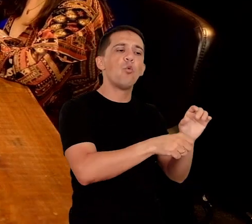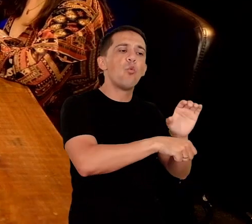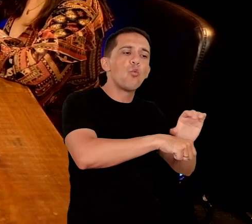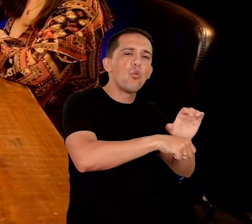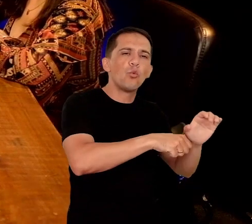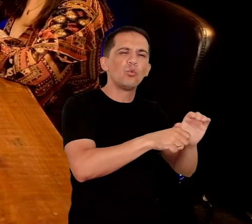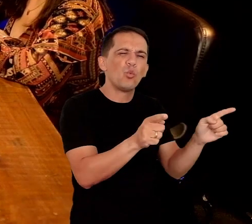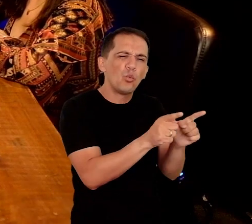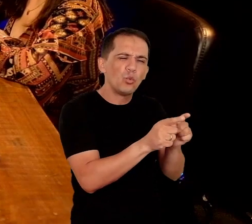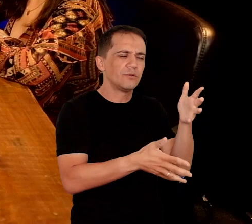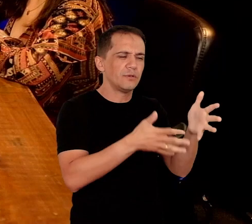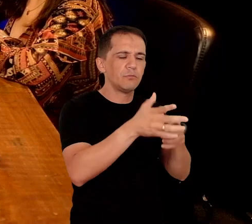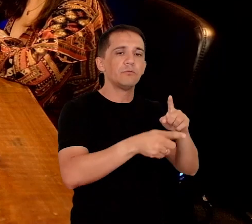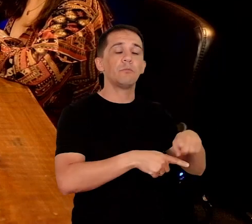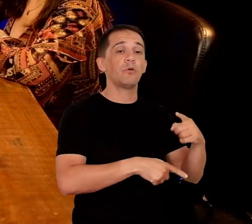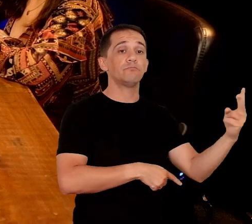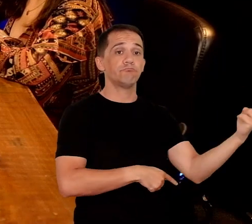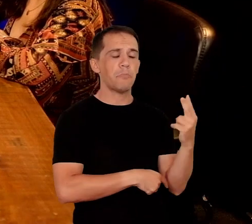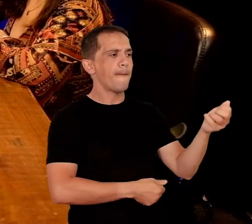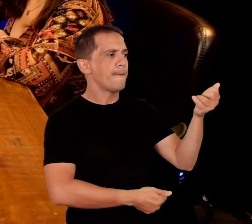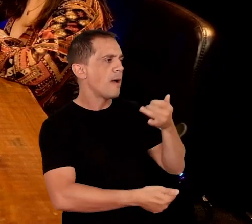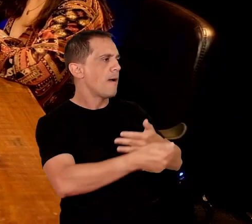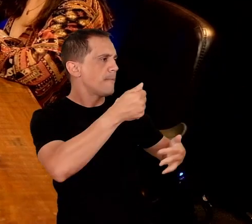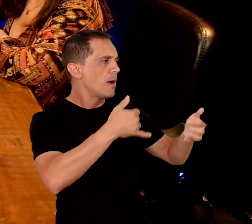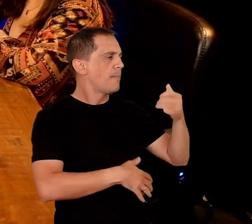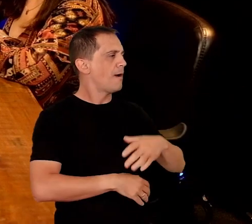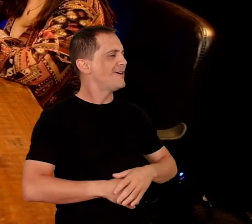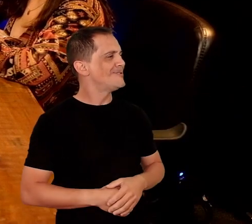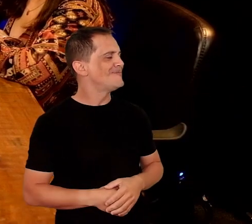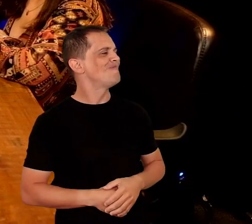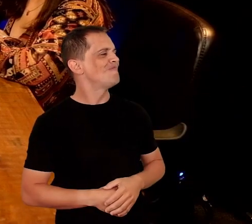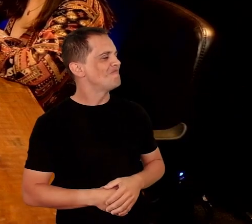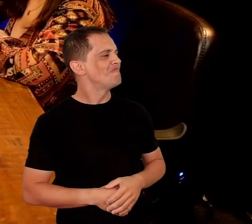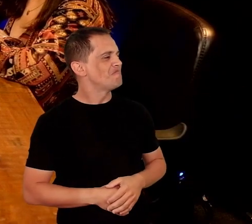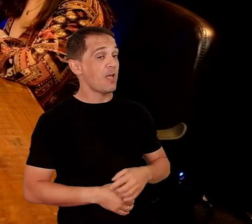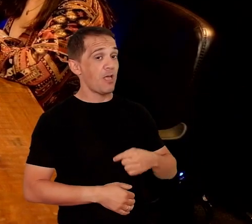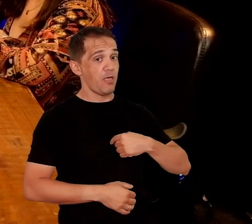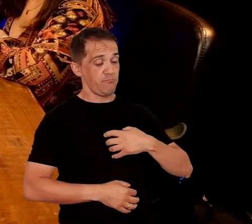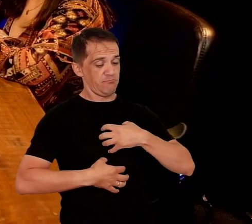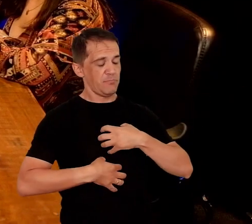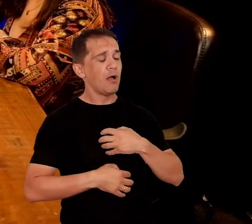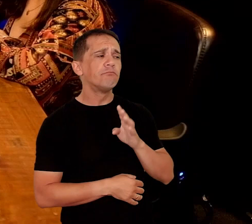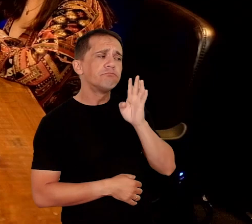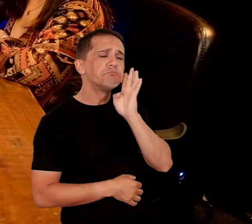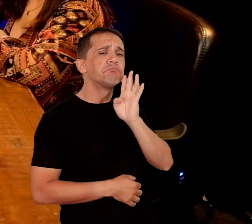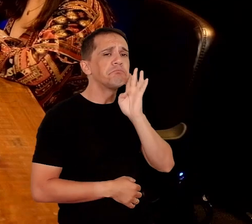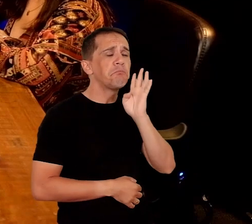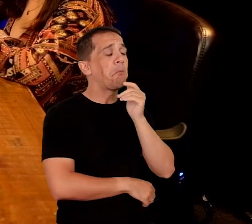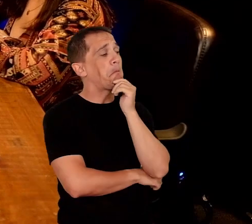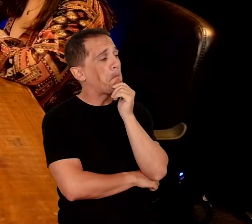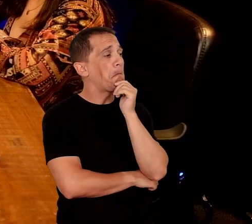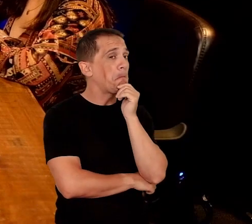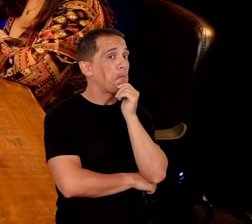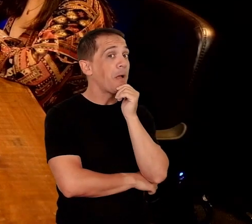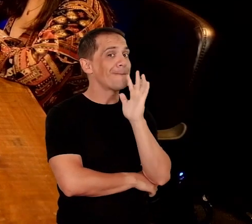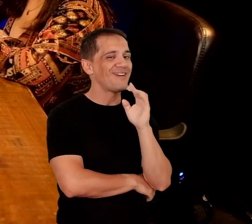um mini curso assim de Libras e depois contaram todo animados para nós, contentes, e a gente, que legal, né? Os meus